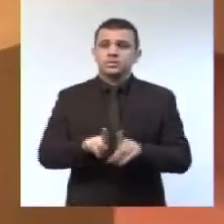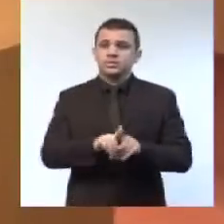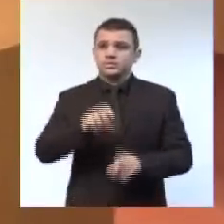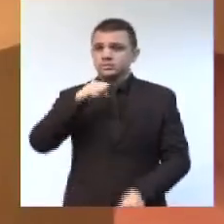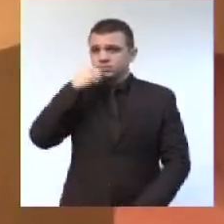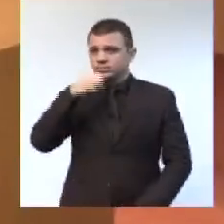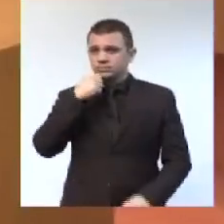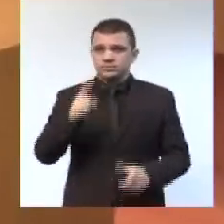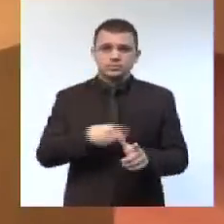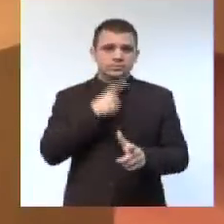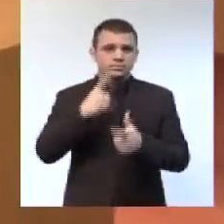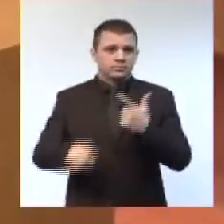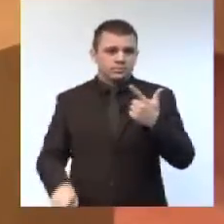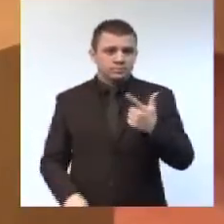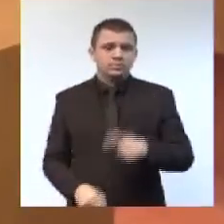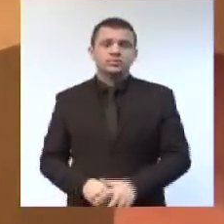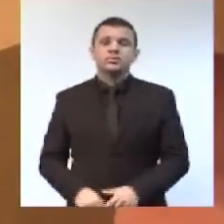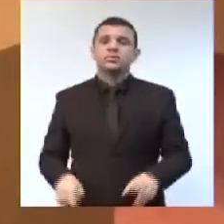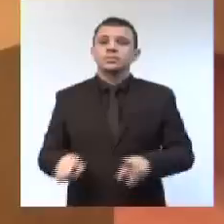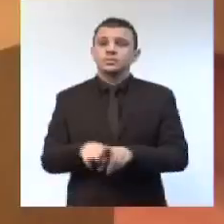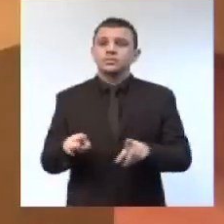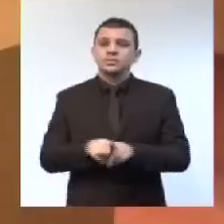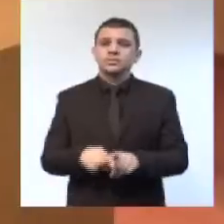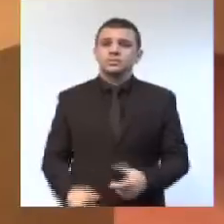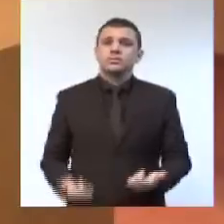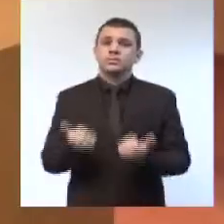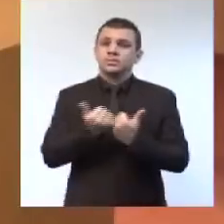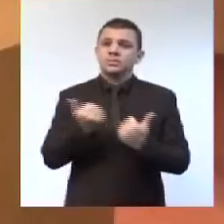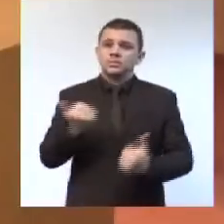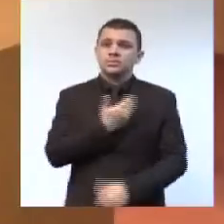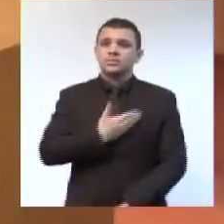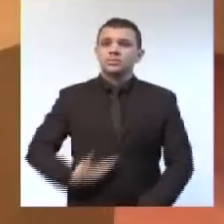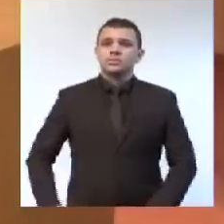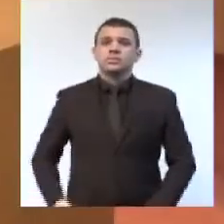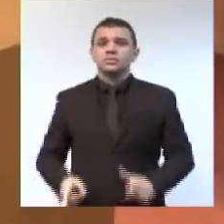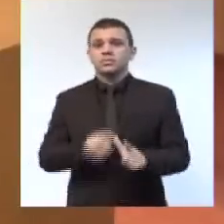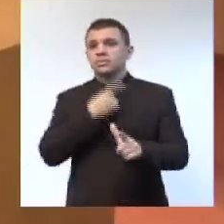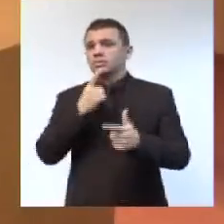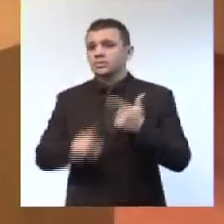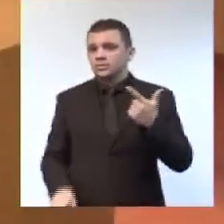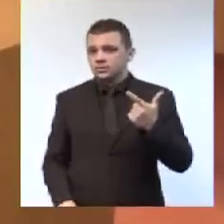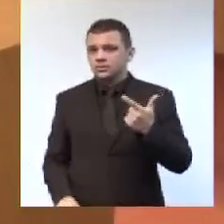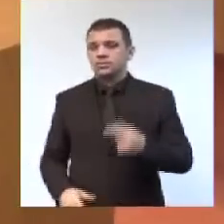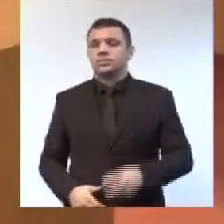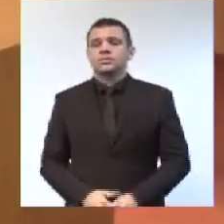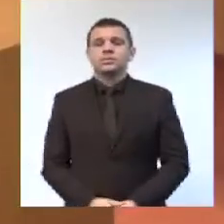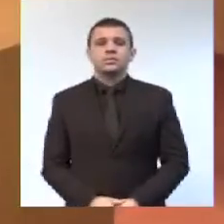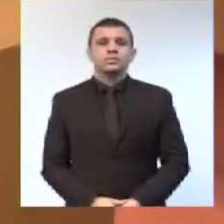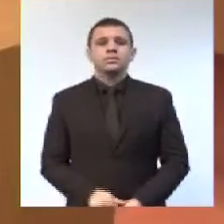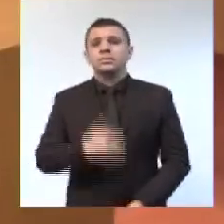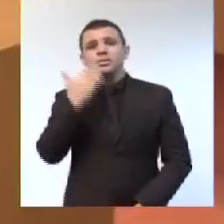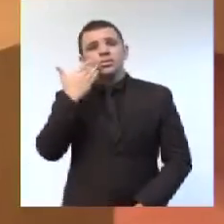vezes, vice-governador e governador por duas vezes, mostra,